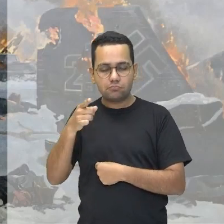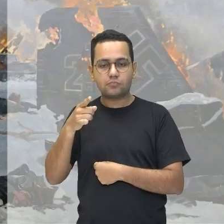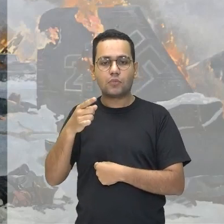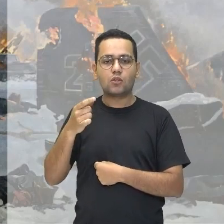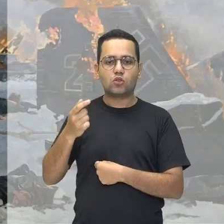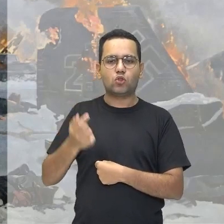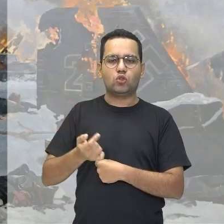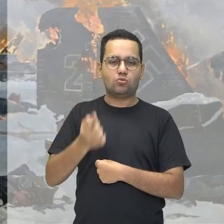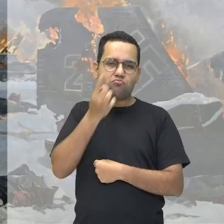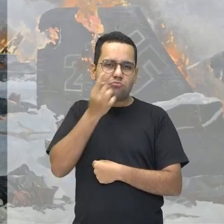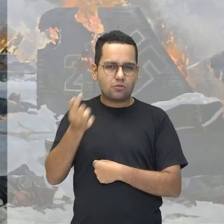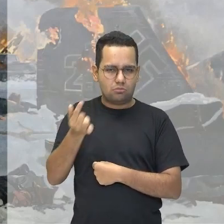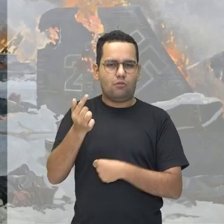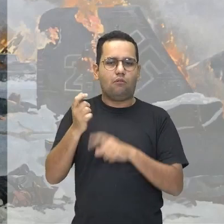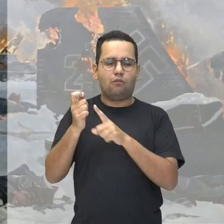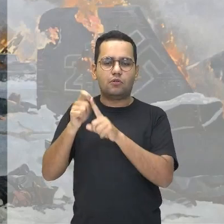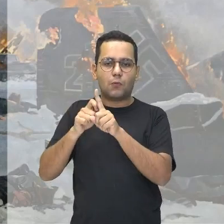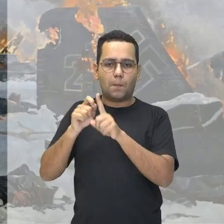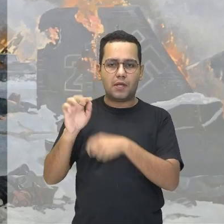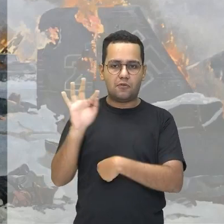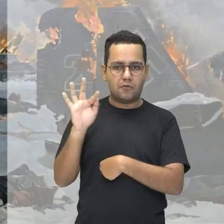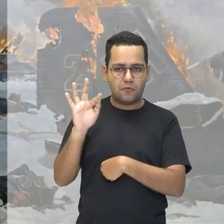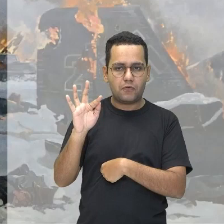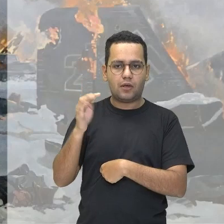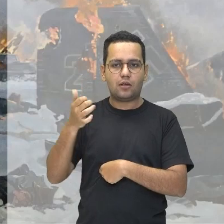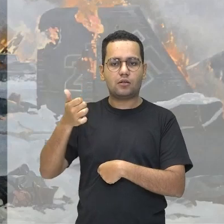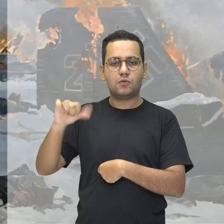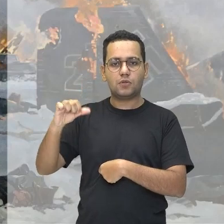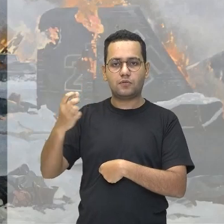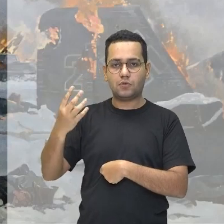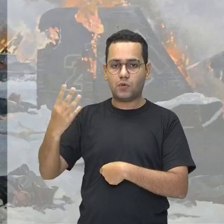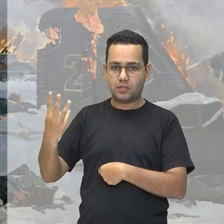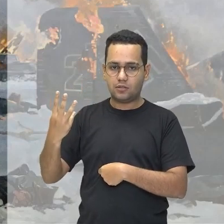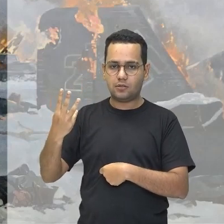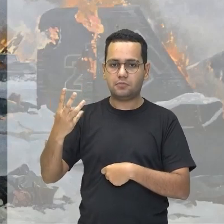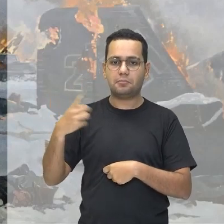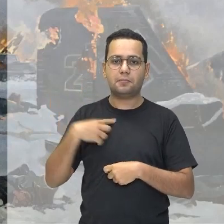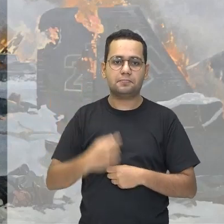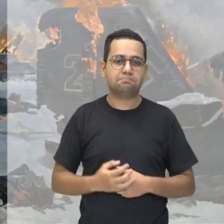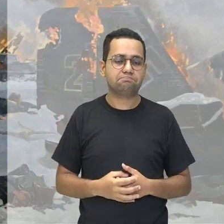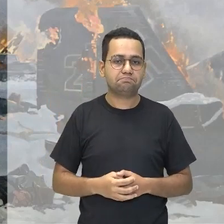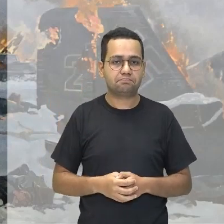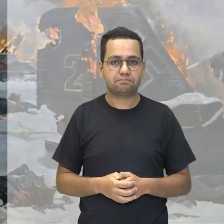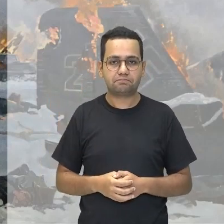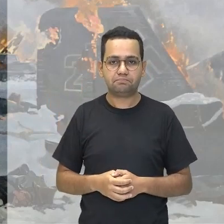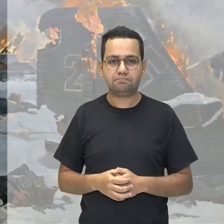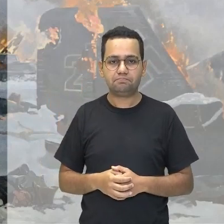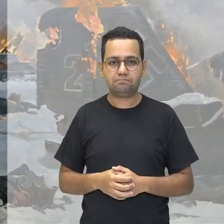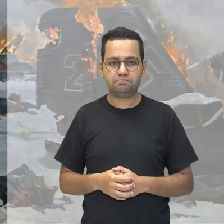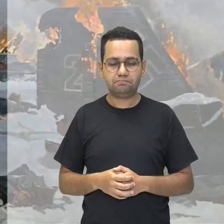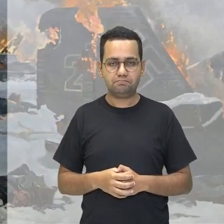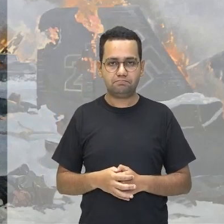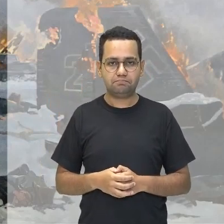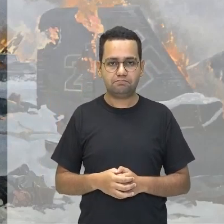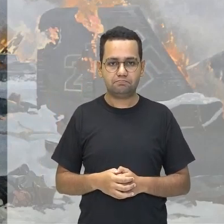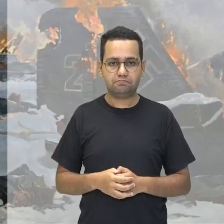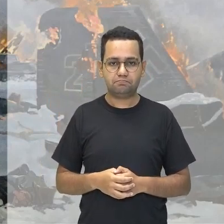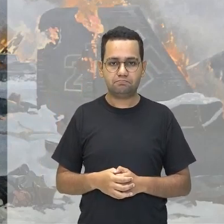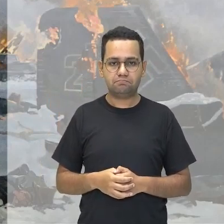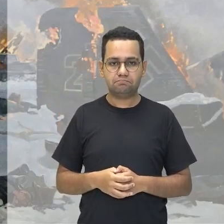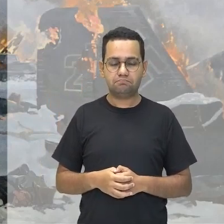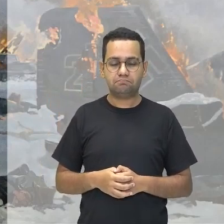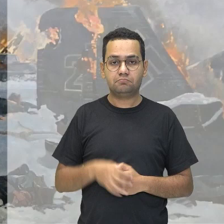conflito praticamente incessante. Vamos adiante conhecer um pouquinho mais. Vamos lá, gente. Foi a maior e